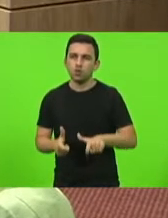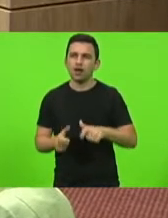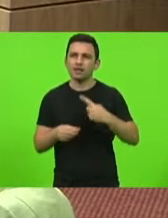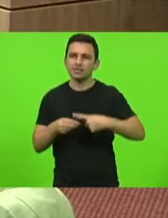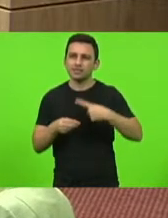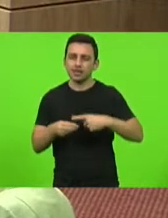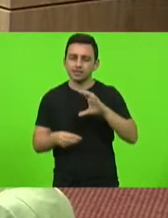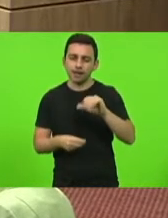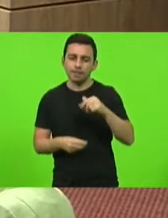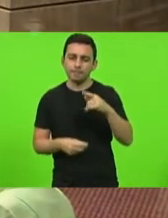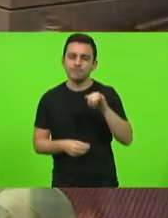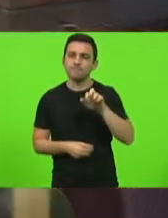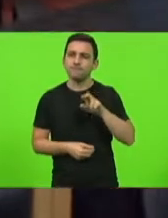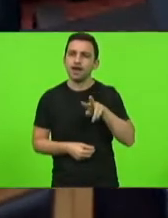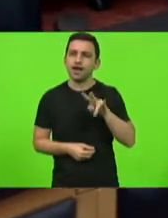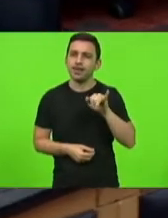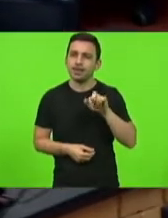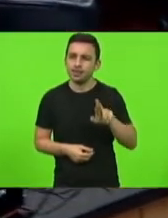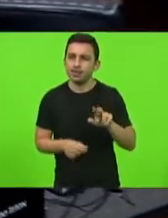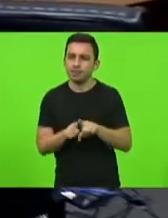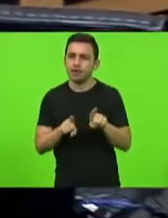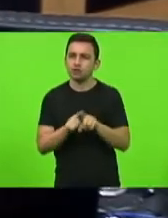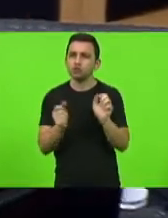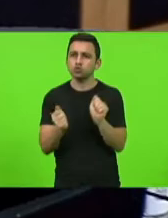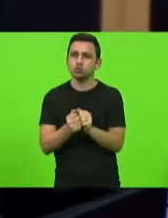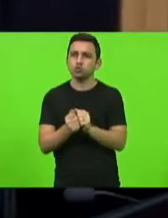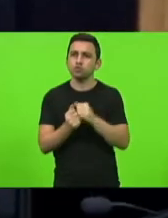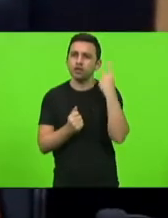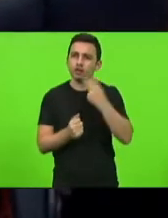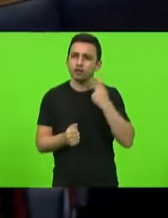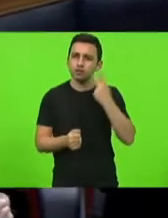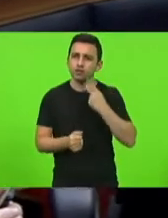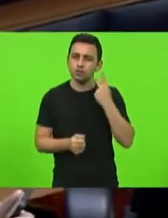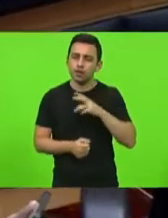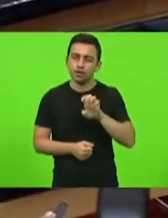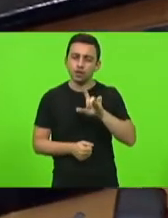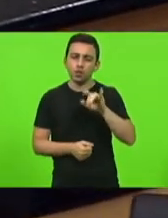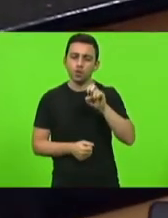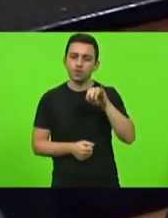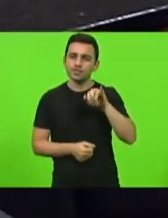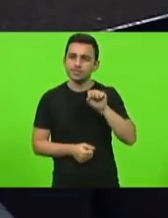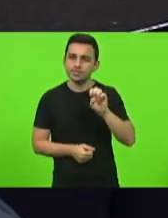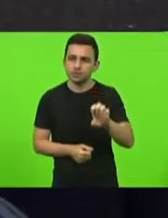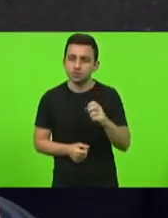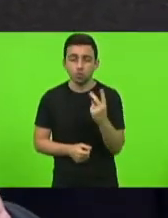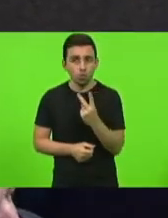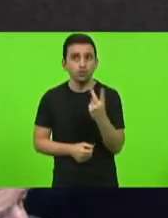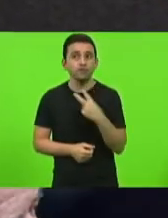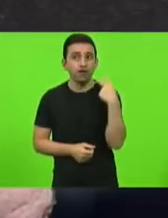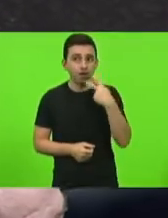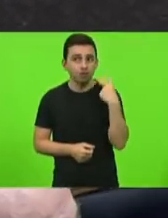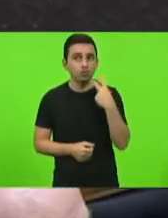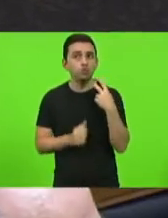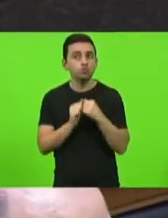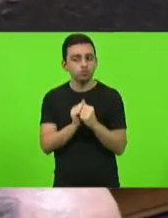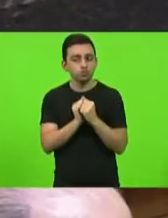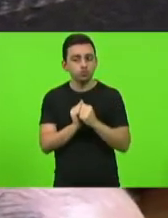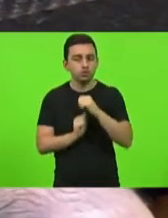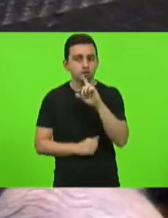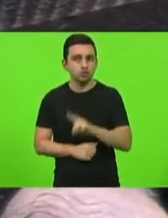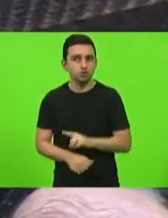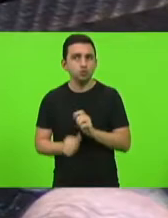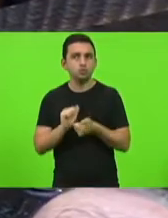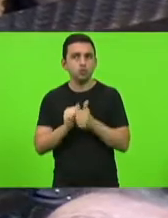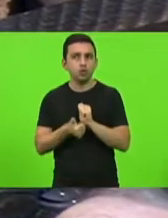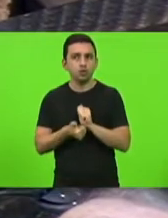está aqui conosco, juntamente com os vereadores Heloísa e Ivanei. Os dois vereadores também vieram com o diretor de